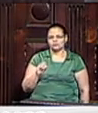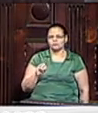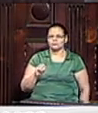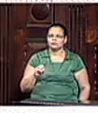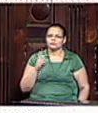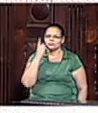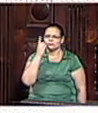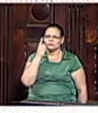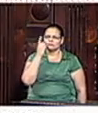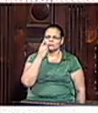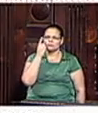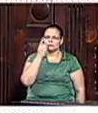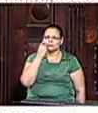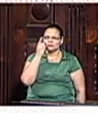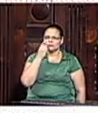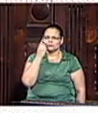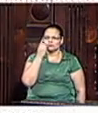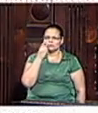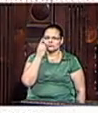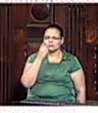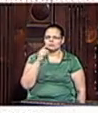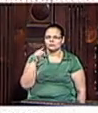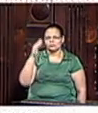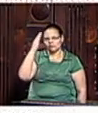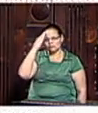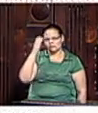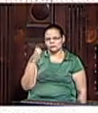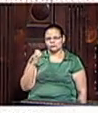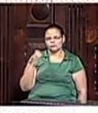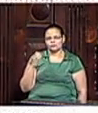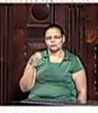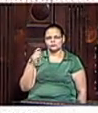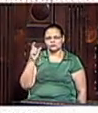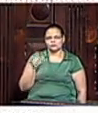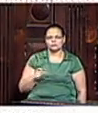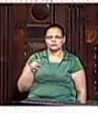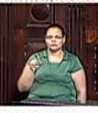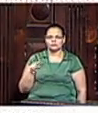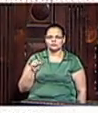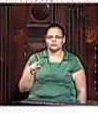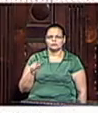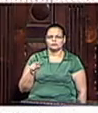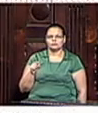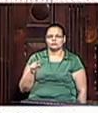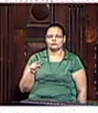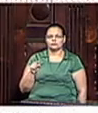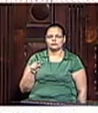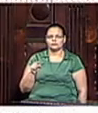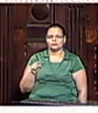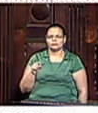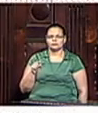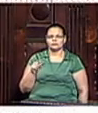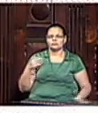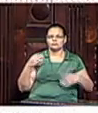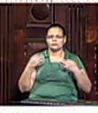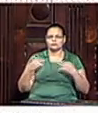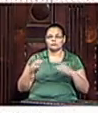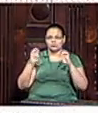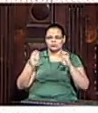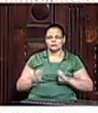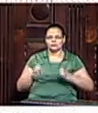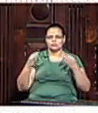para, de fato, eu já sabia e sei, conheço Vossa Excelência há anos, e sei da sua posição ética e moral e o